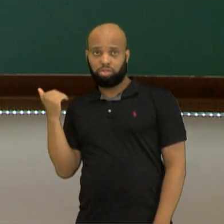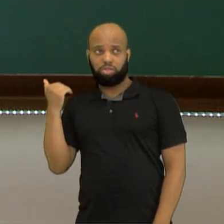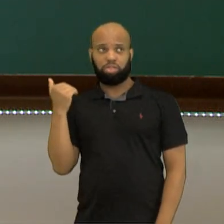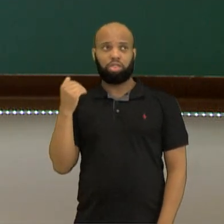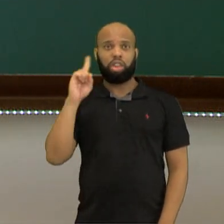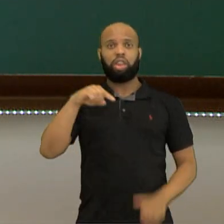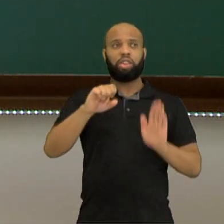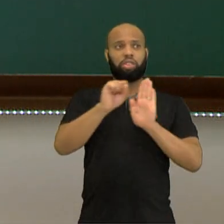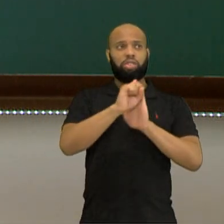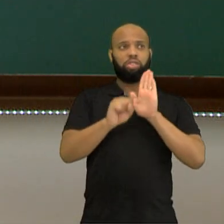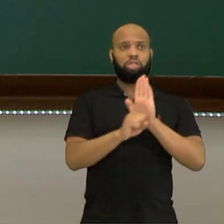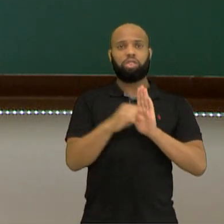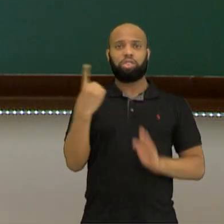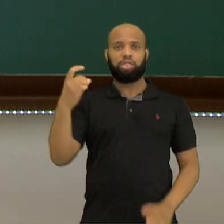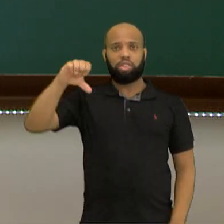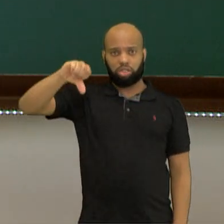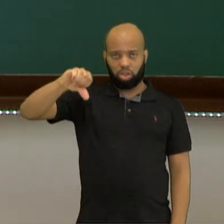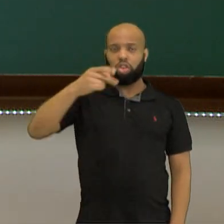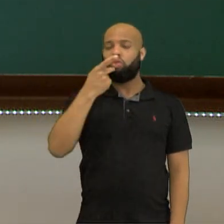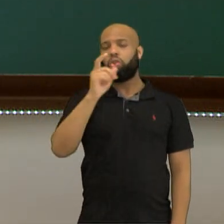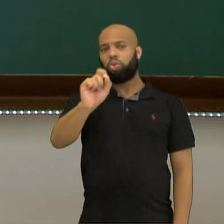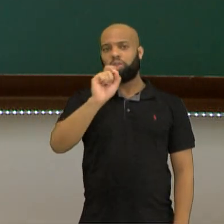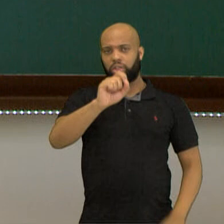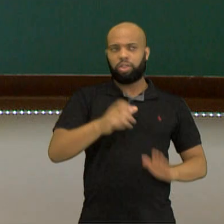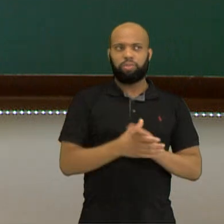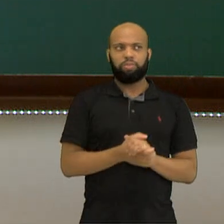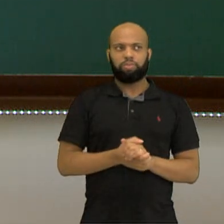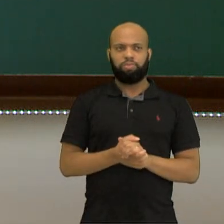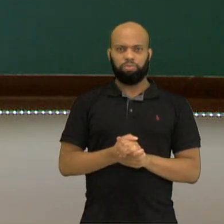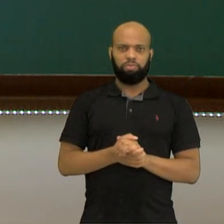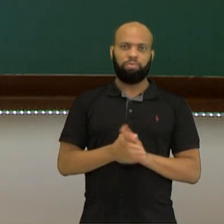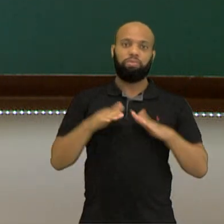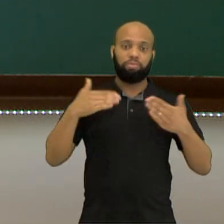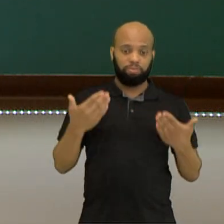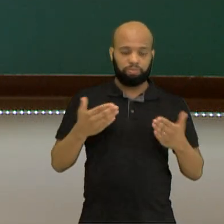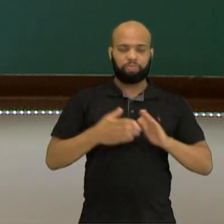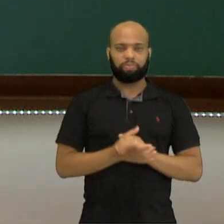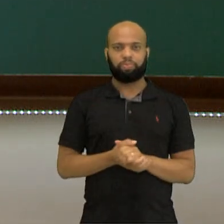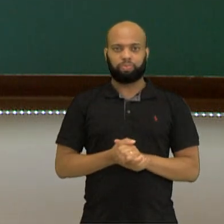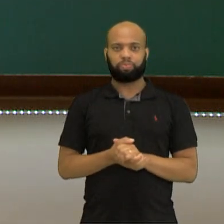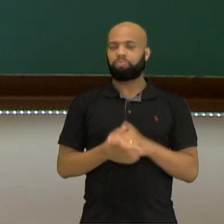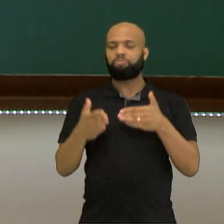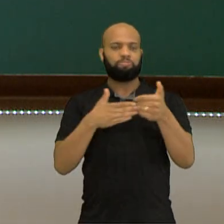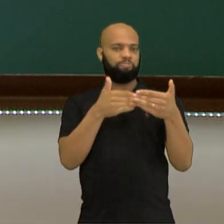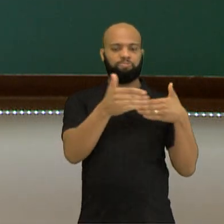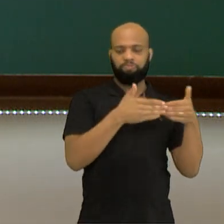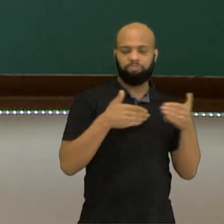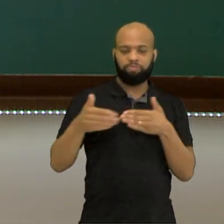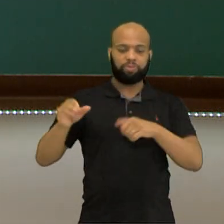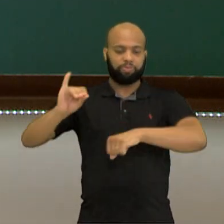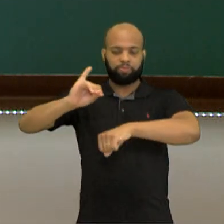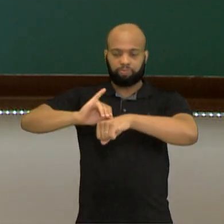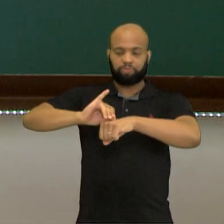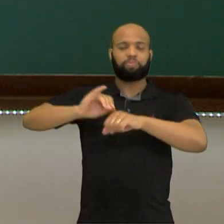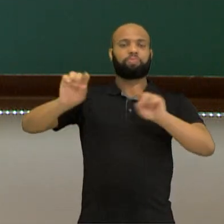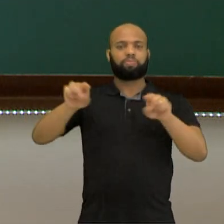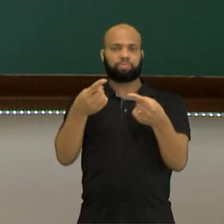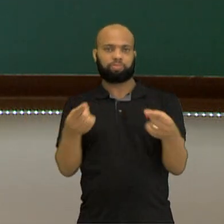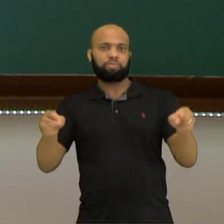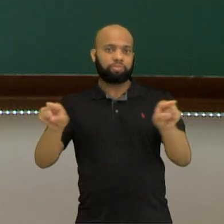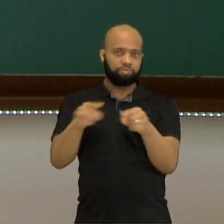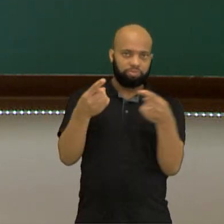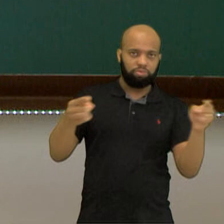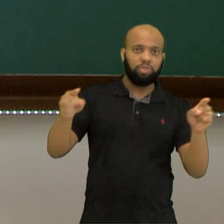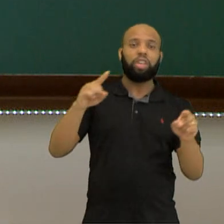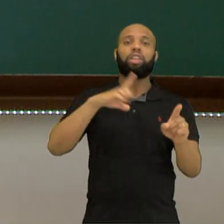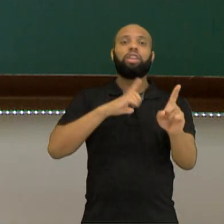século XIX, chega a declarar que qualquer instrumento musical que